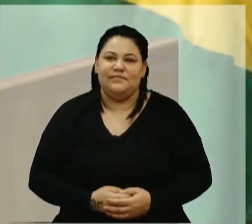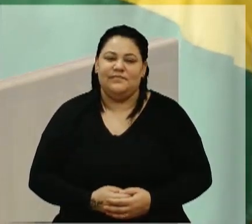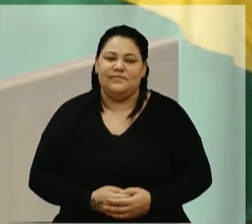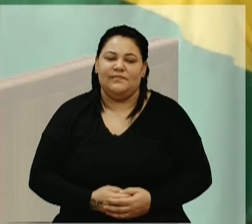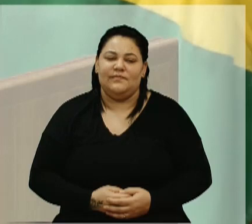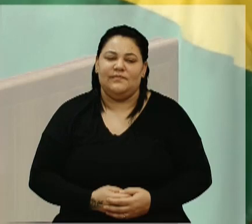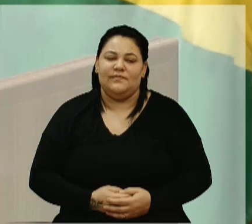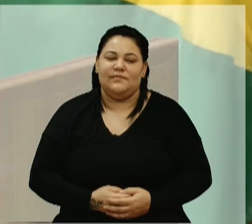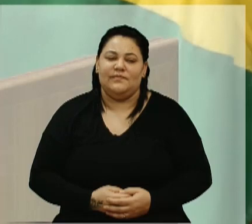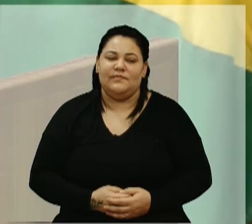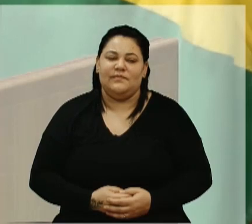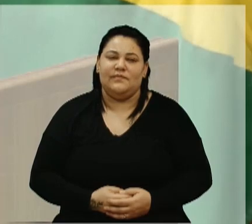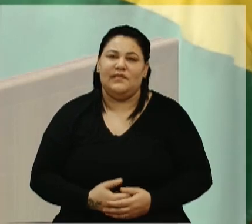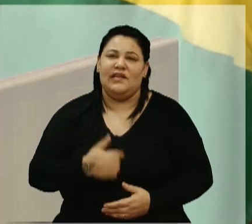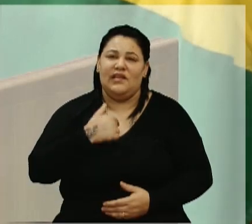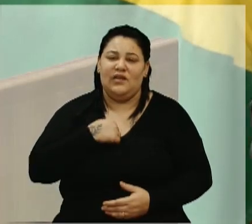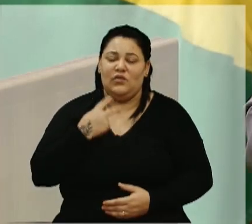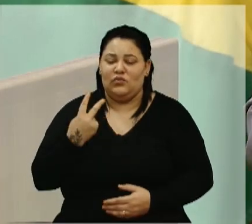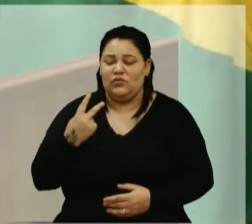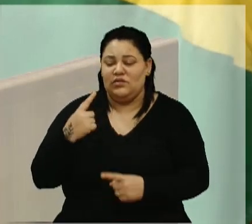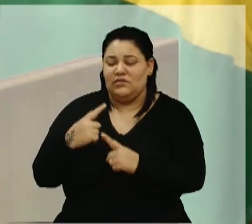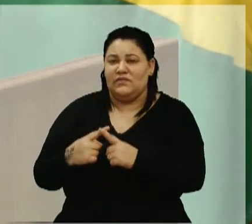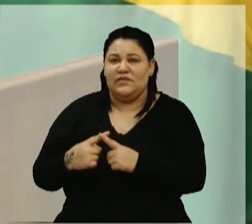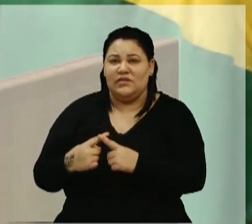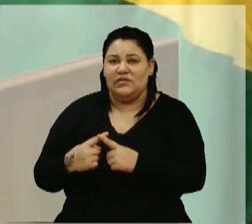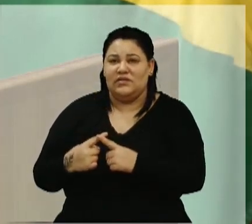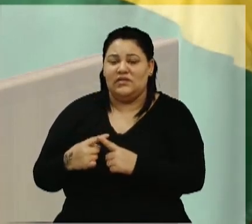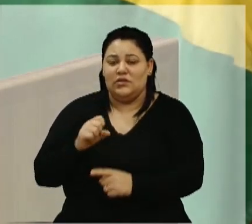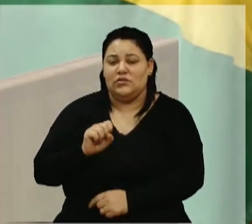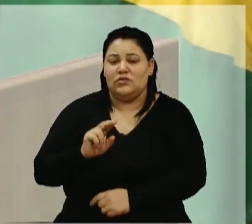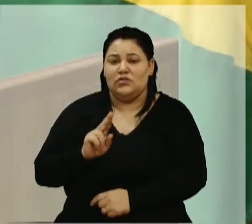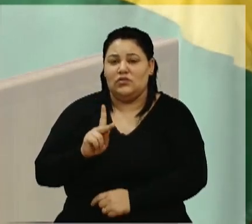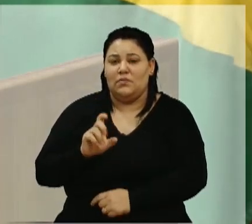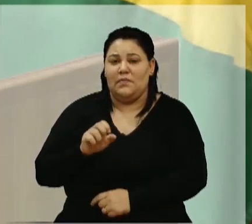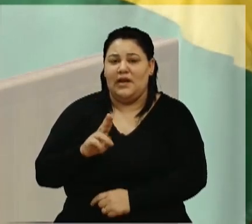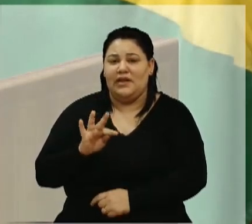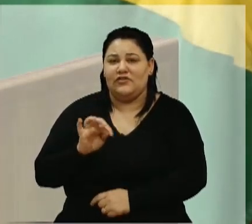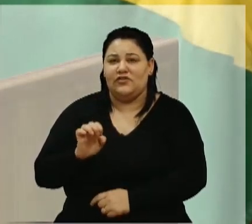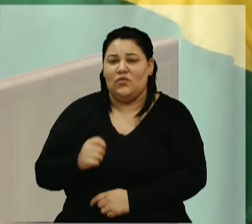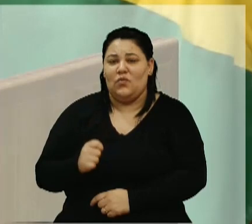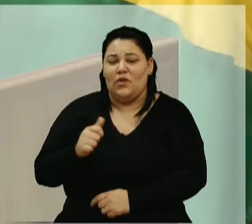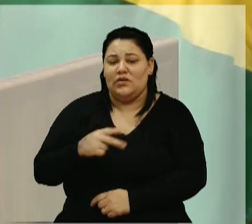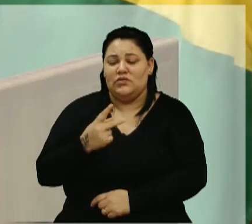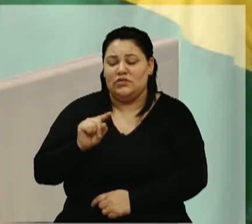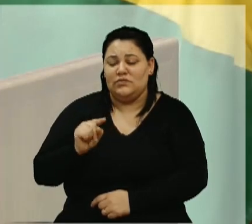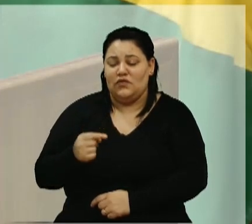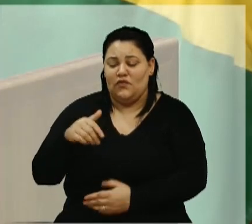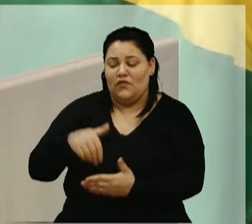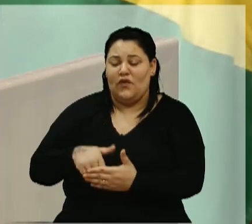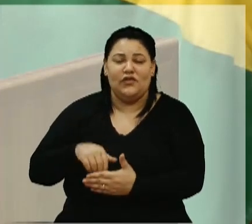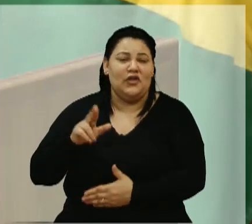eu fiquei 2 vezes suplente, com quase 2.000 votos e nunca quebrei a bancada. Então,